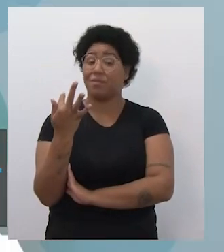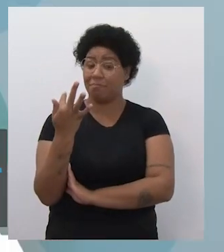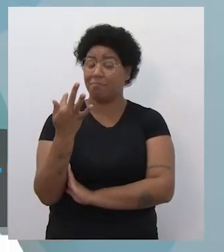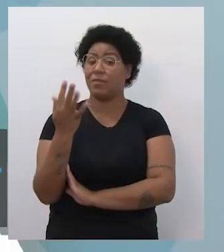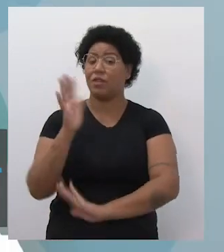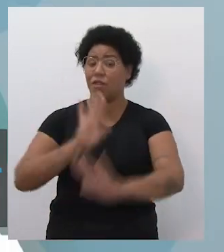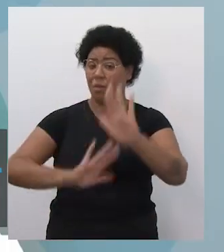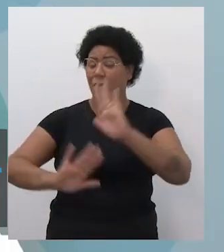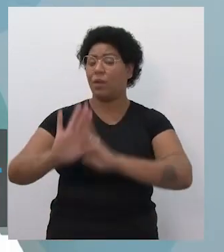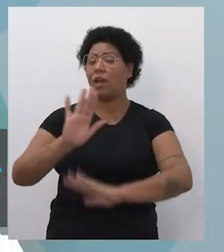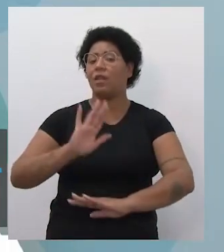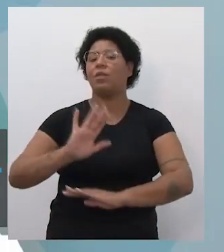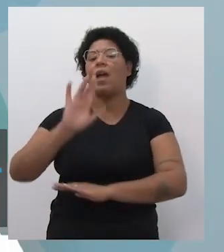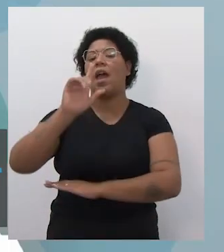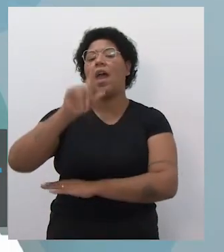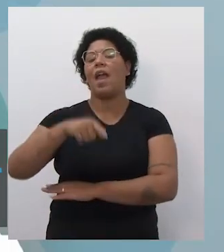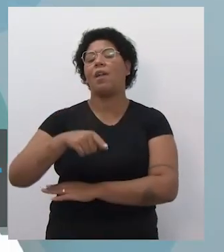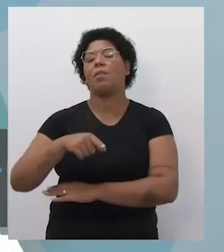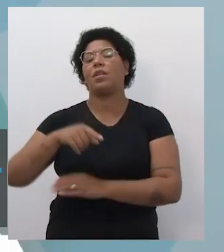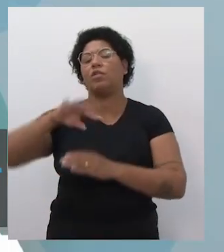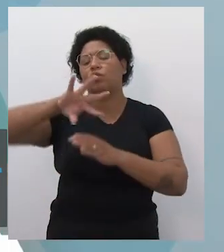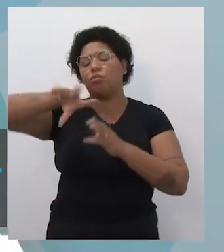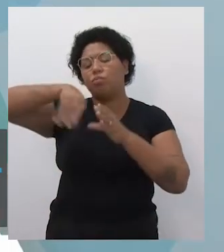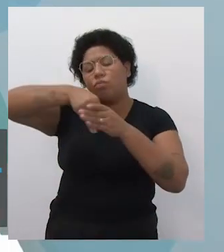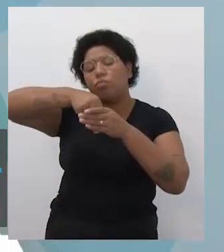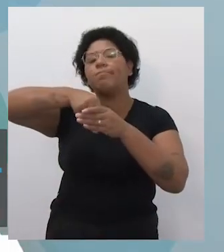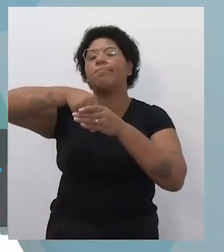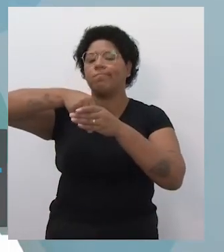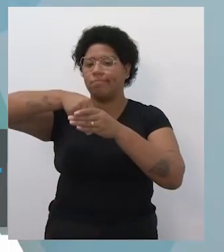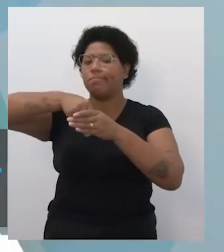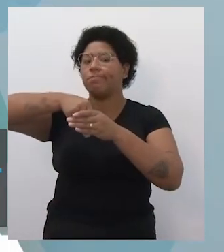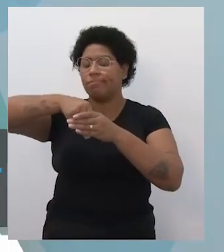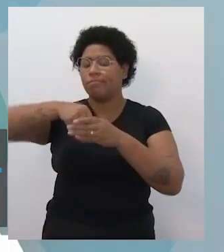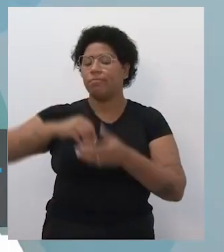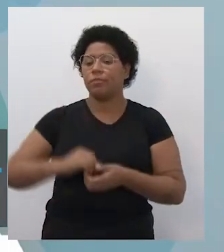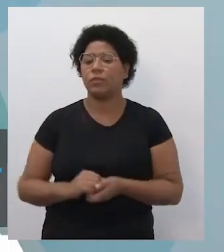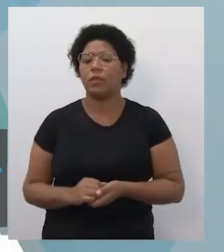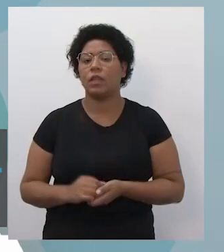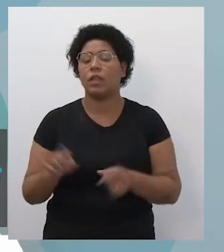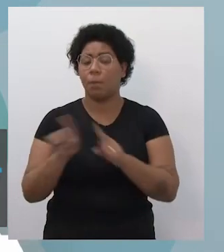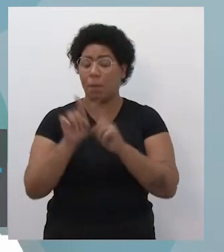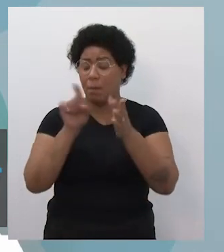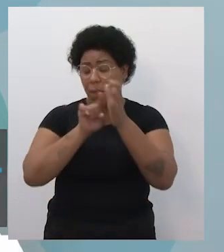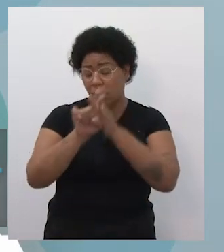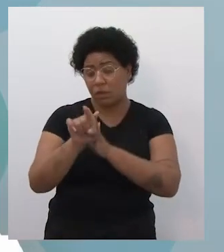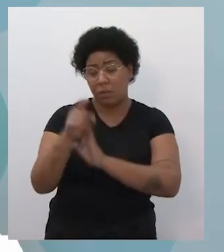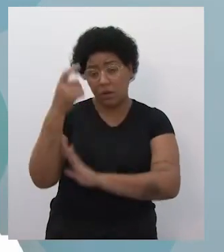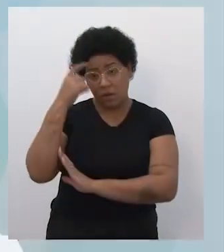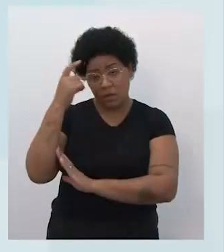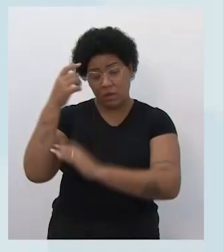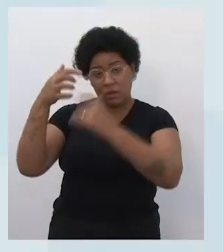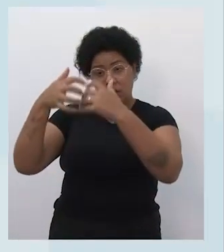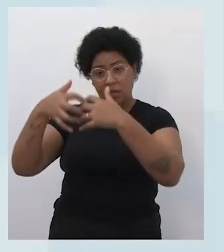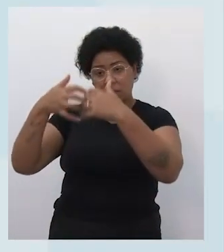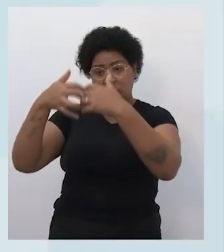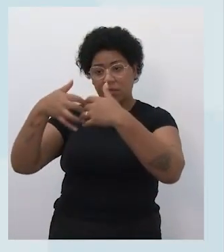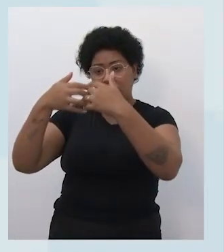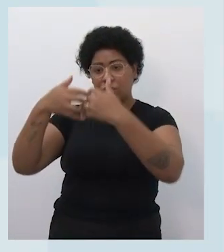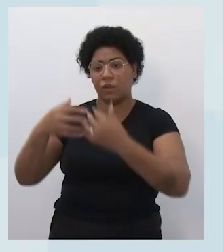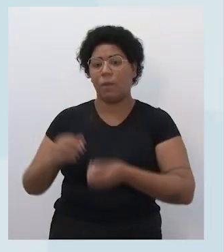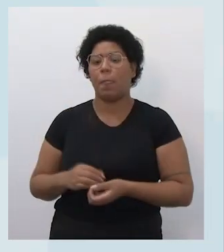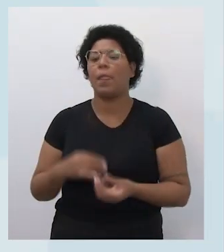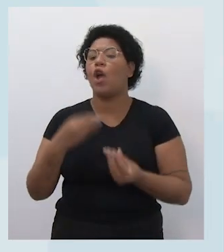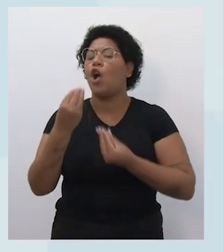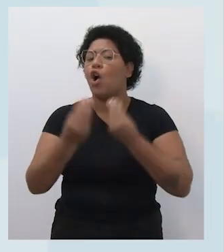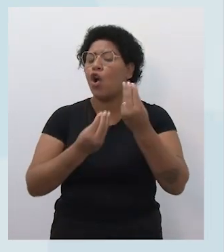do curador, né? Nós vamos lançar uma pergunta então, para a gente refletir sobre isso. Acompanhem na tela, por gentileza.